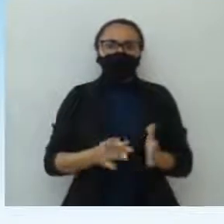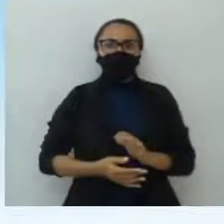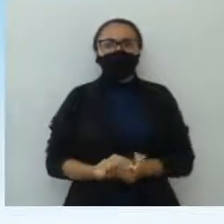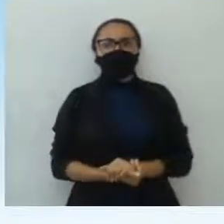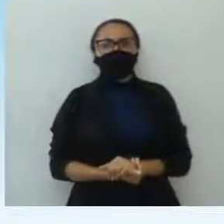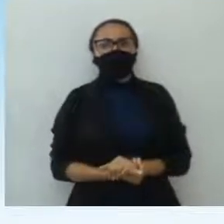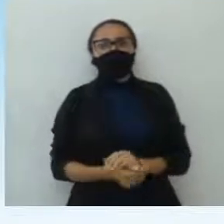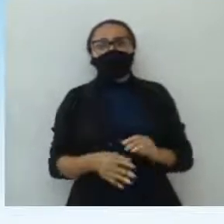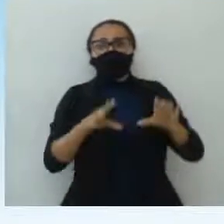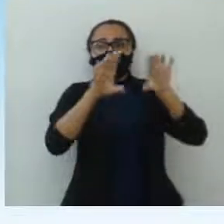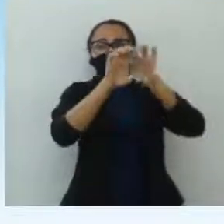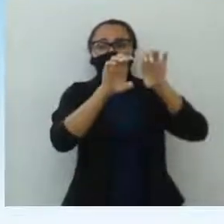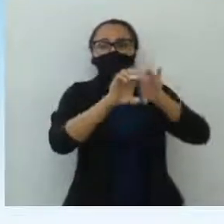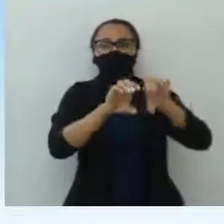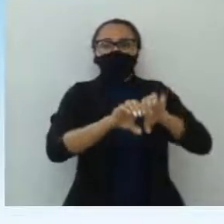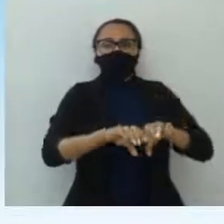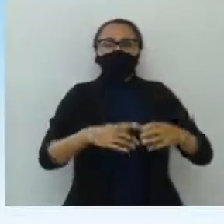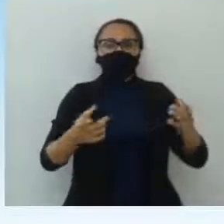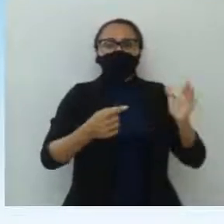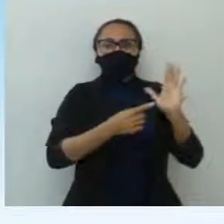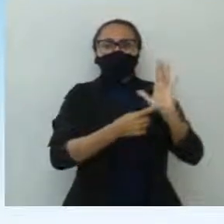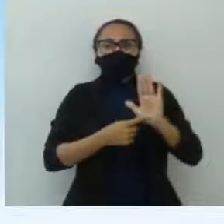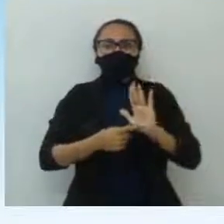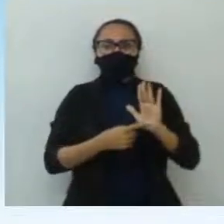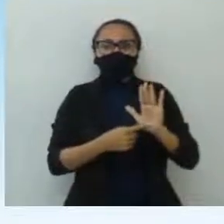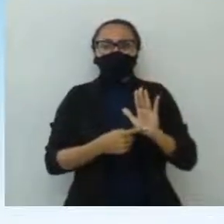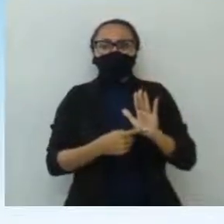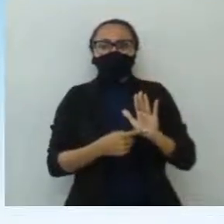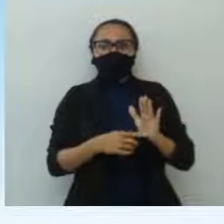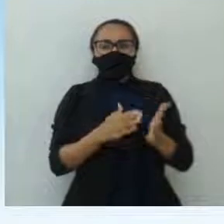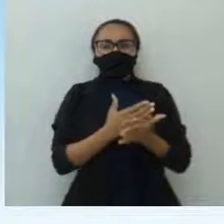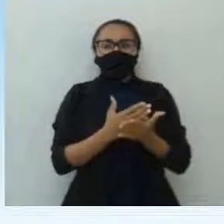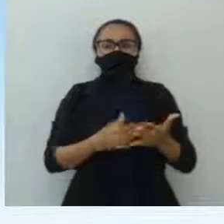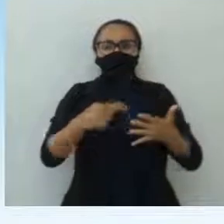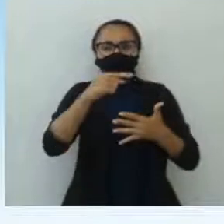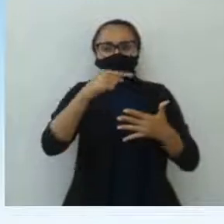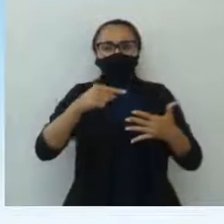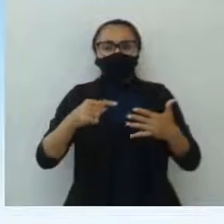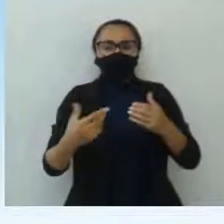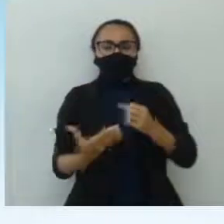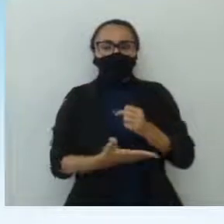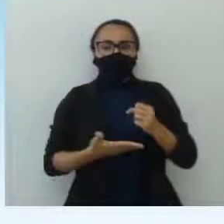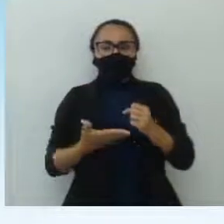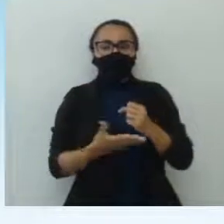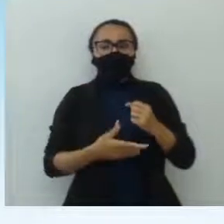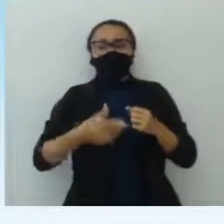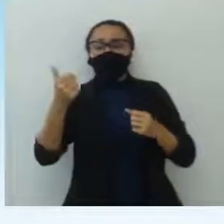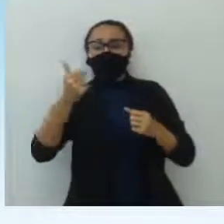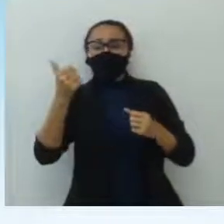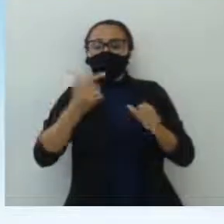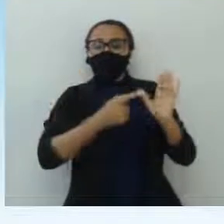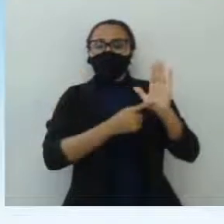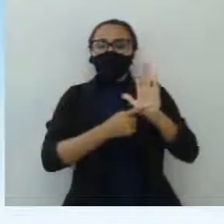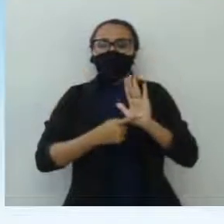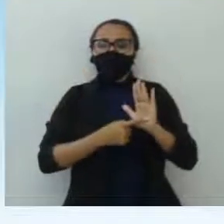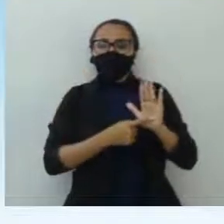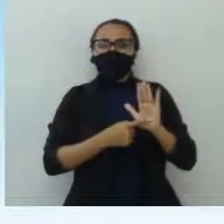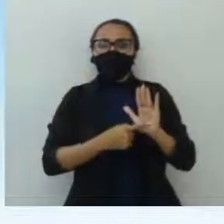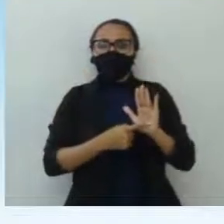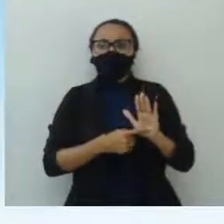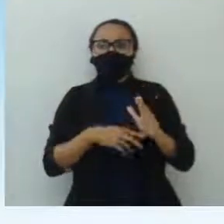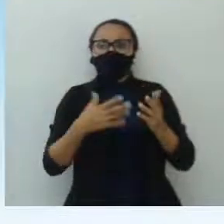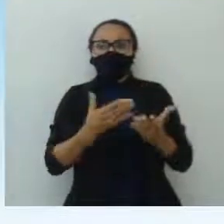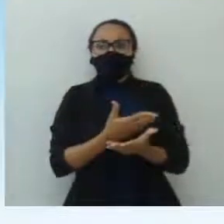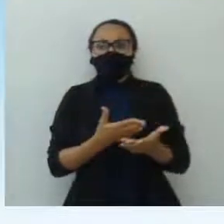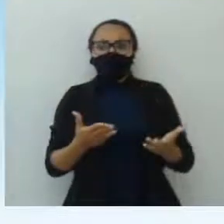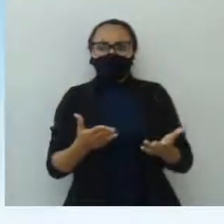Então, a estrutura dramática, ela apresenta alguns elementos que são básicos. Primeiro, a apresentação, que é onde faz a